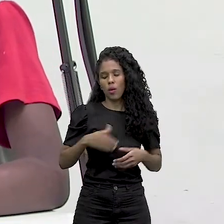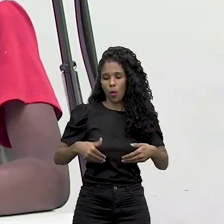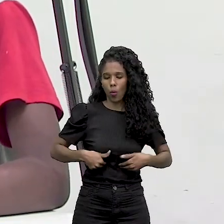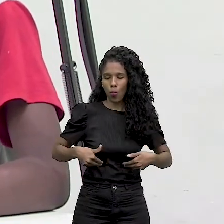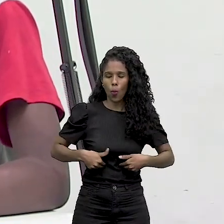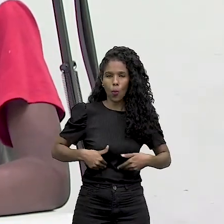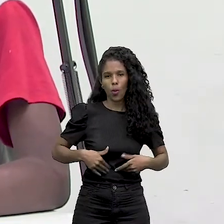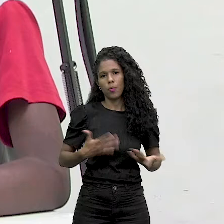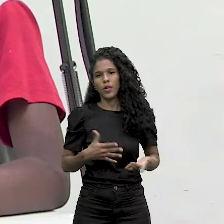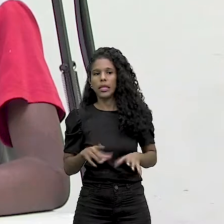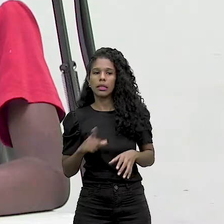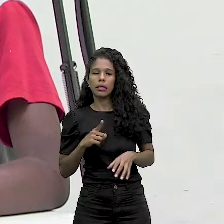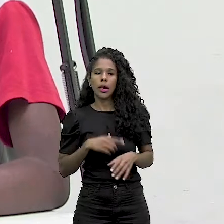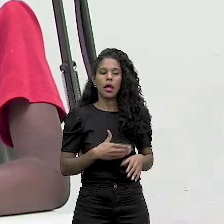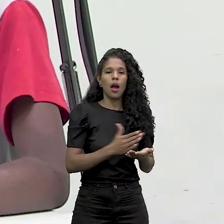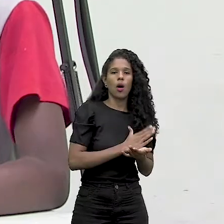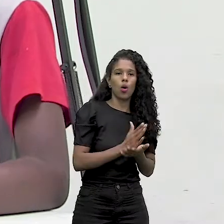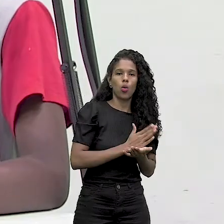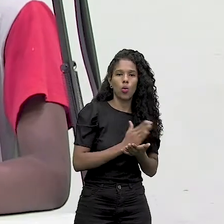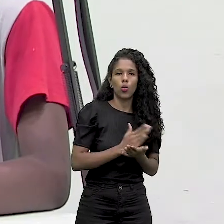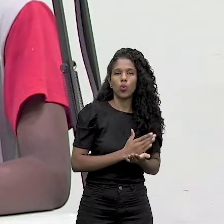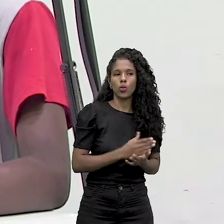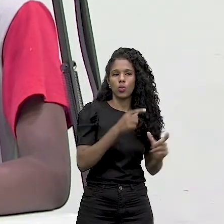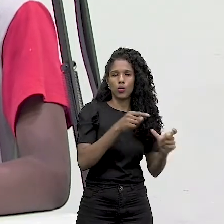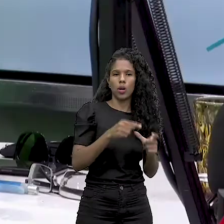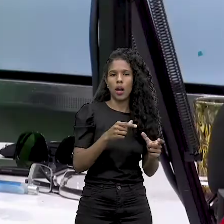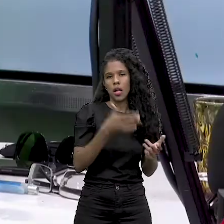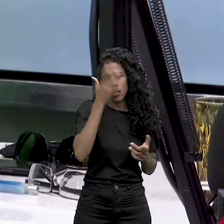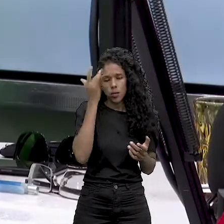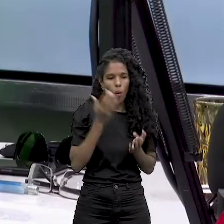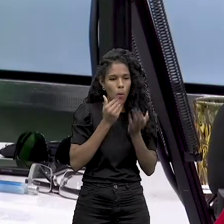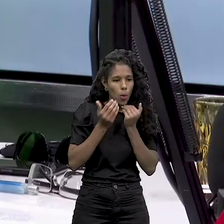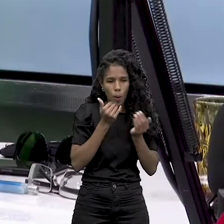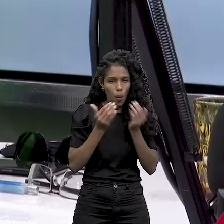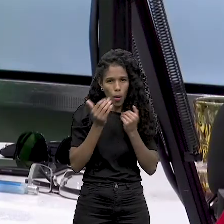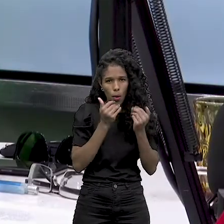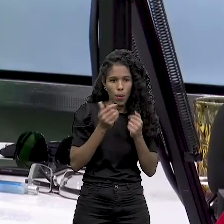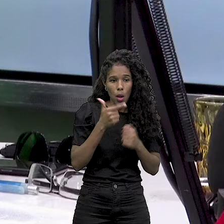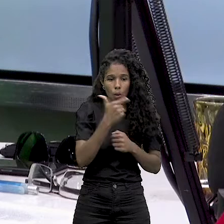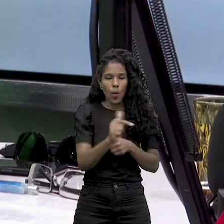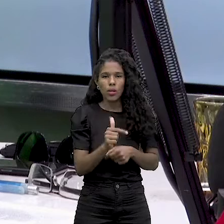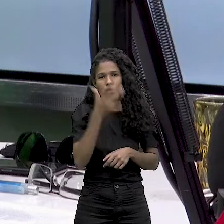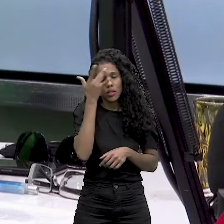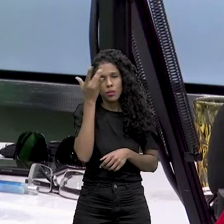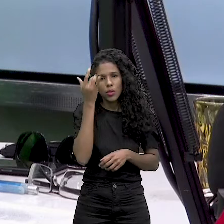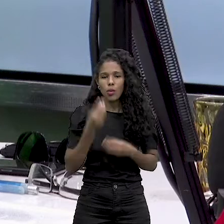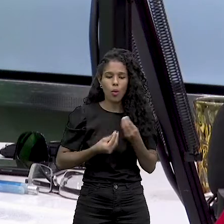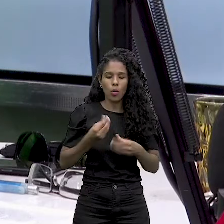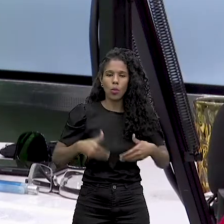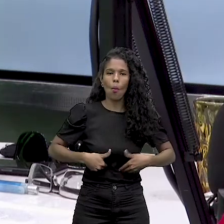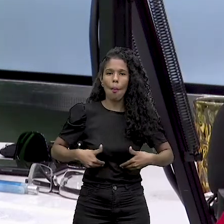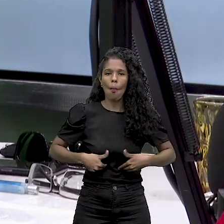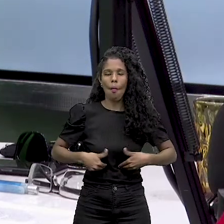que centenas não têm o que comer. Isso traz uma necessidade, né? A tecnologia ajuda na eficiência. Olha como é que a